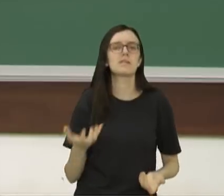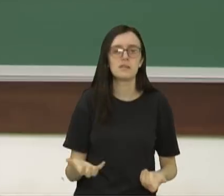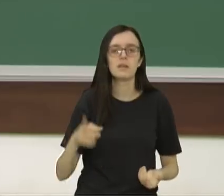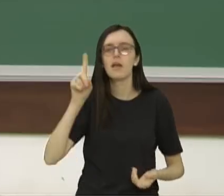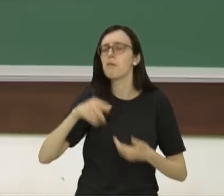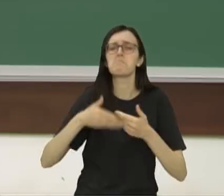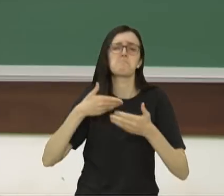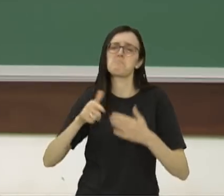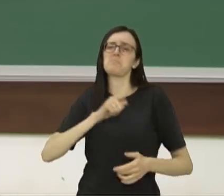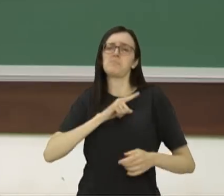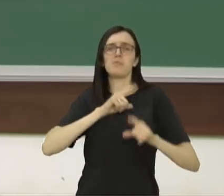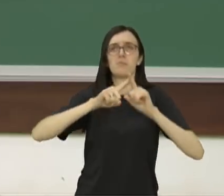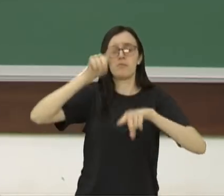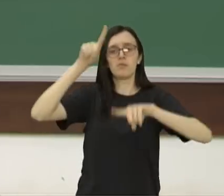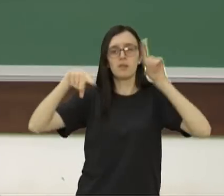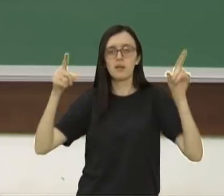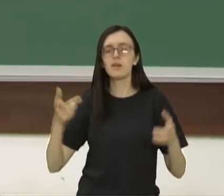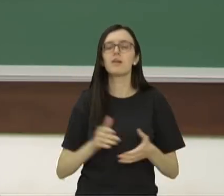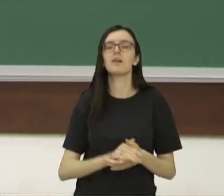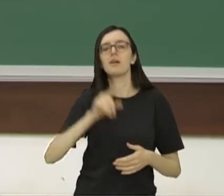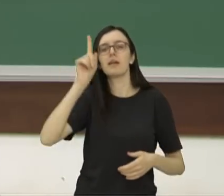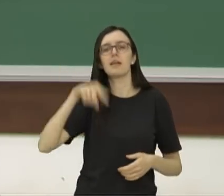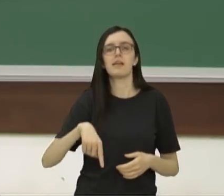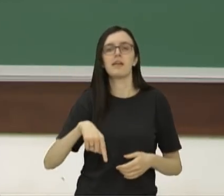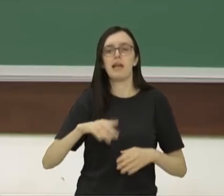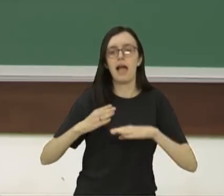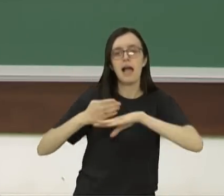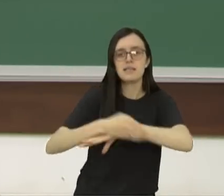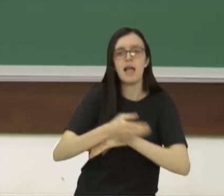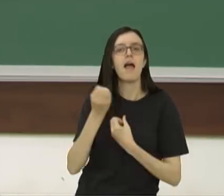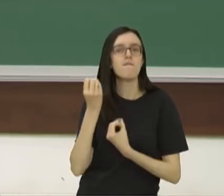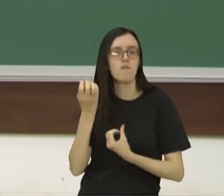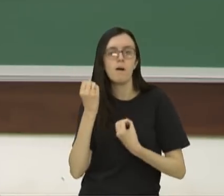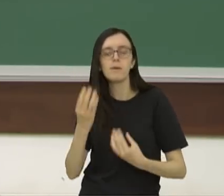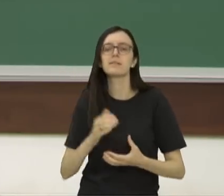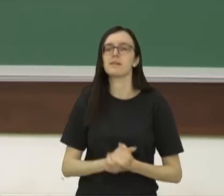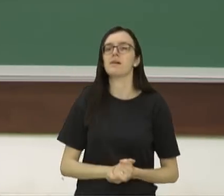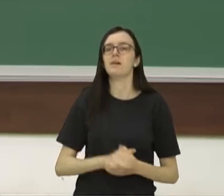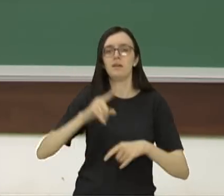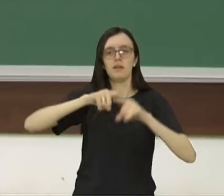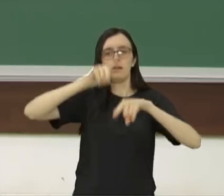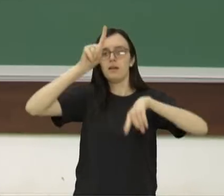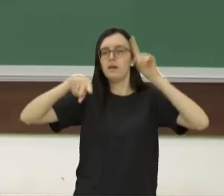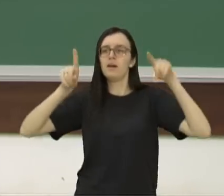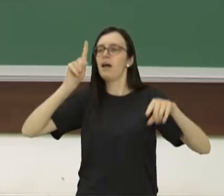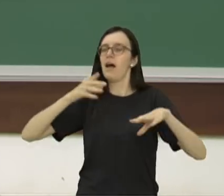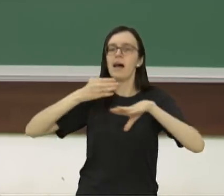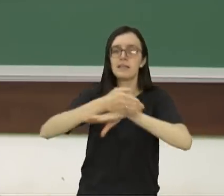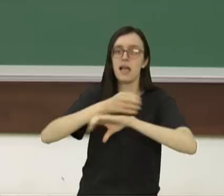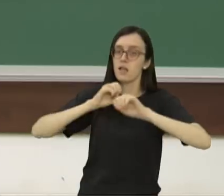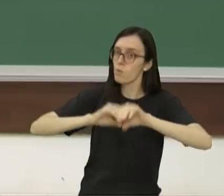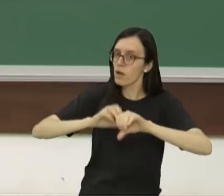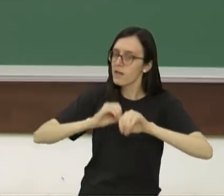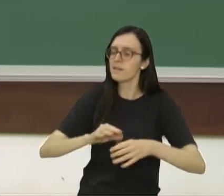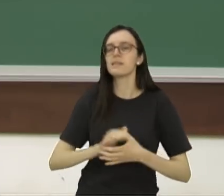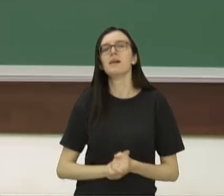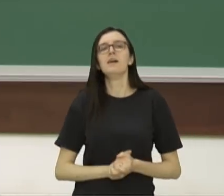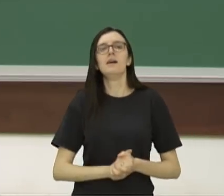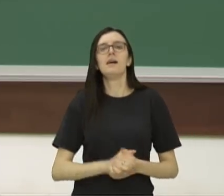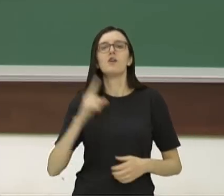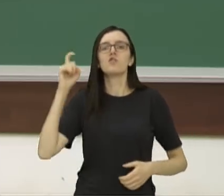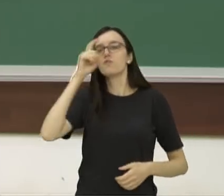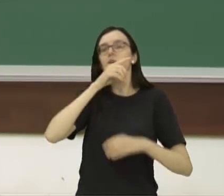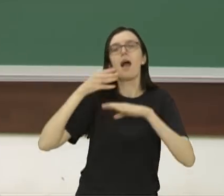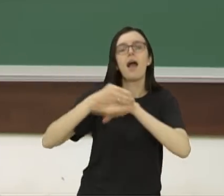tipo de desigualdade. Então, desigualdade de acesso à informação, desigualdade de acesso à educação, dificuldade